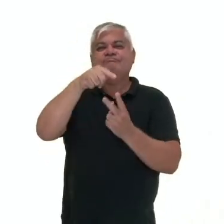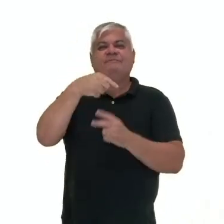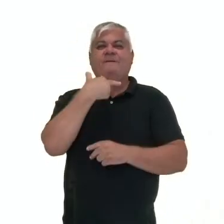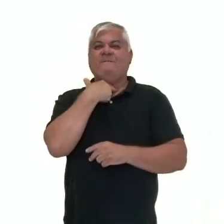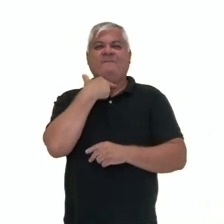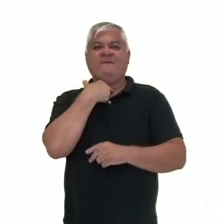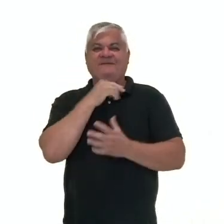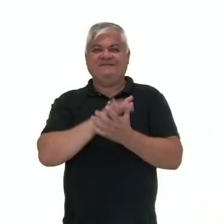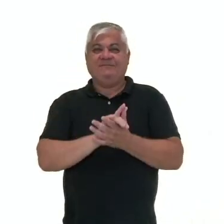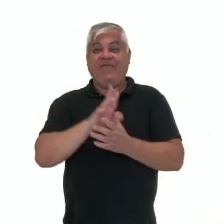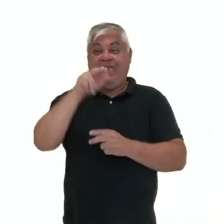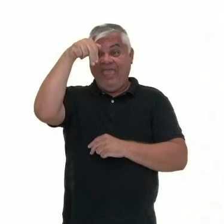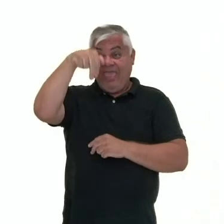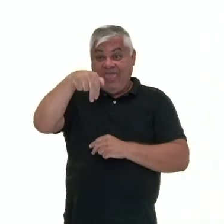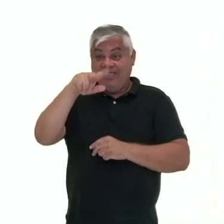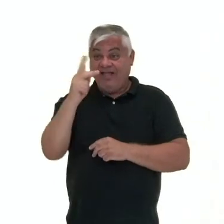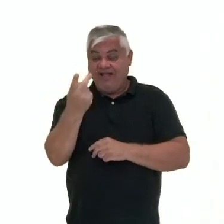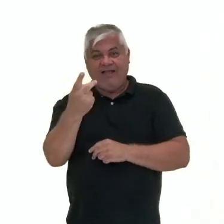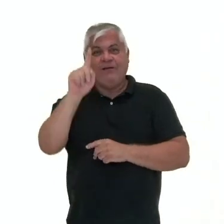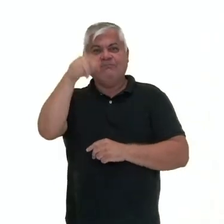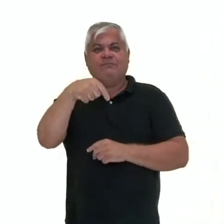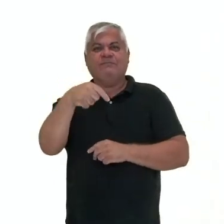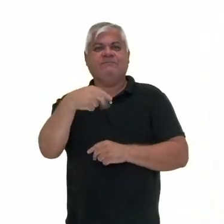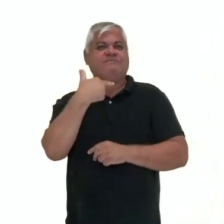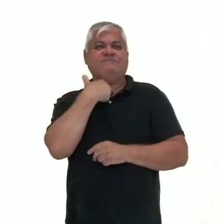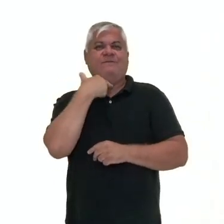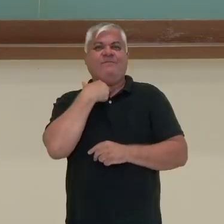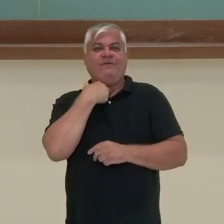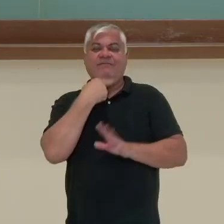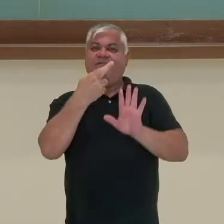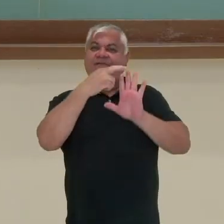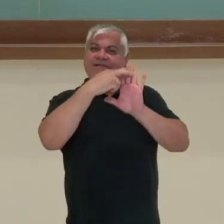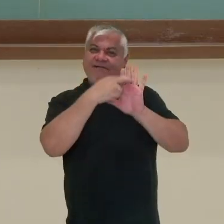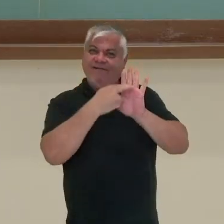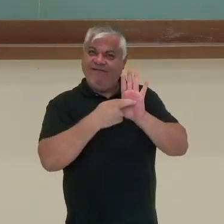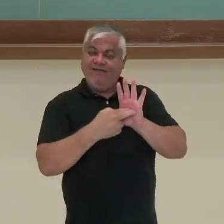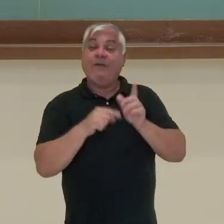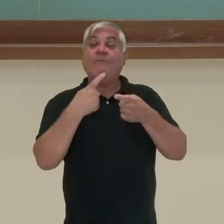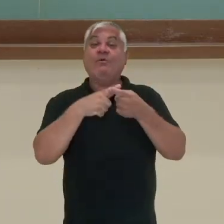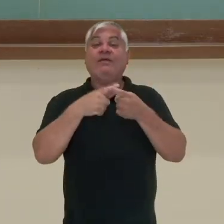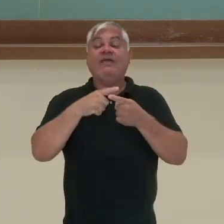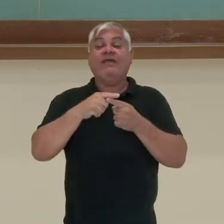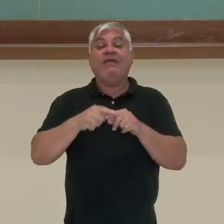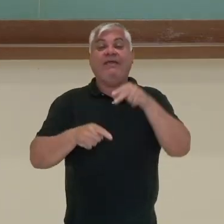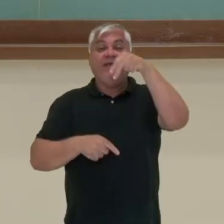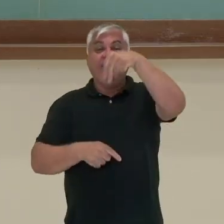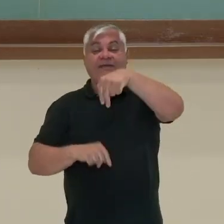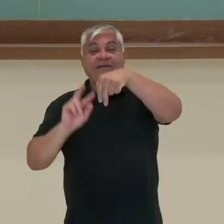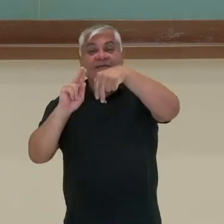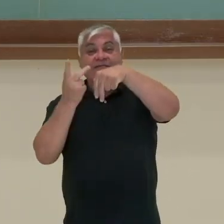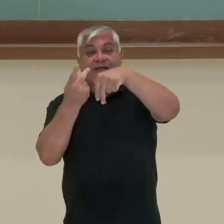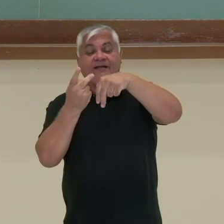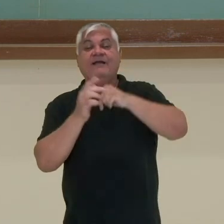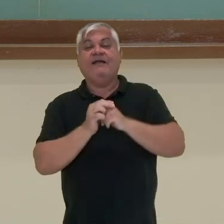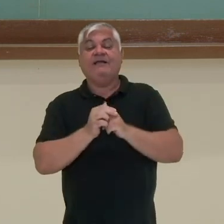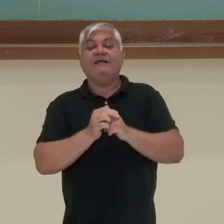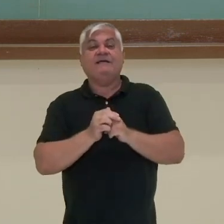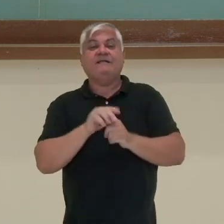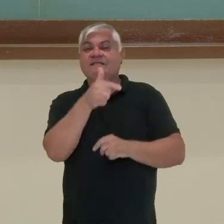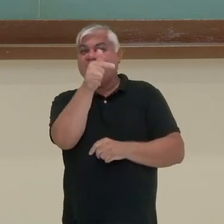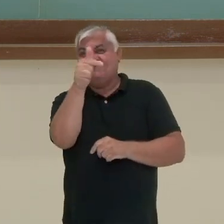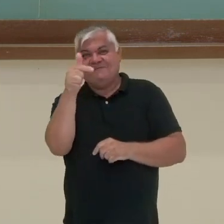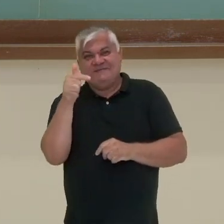acentuar, então, né? Então, é justamente por conta do N e do H, né? Essa ocorrência de dígrafo